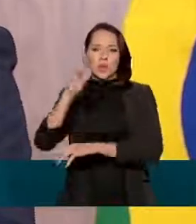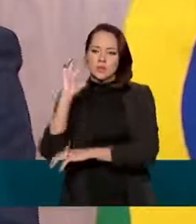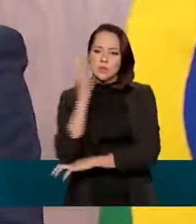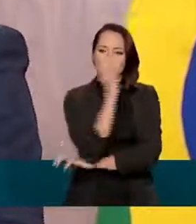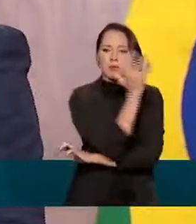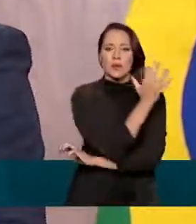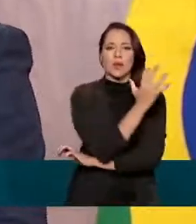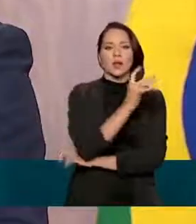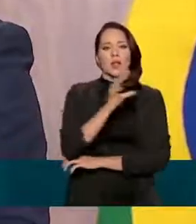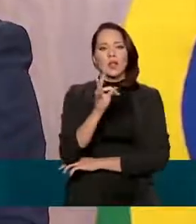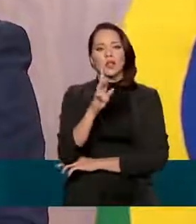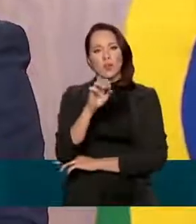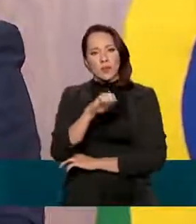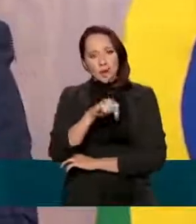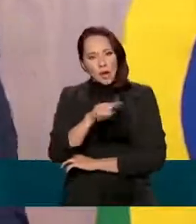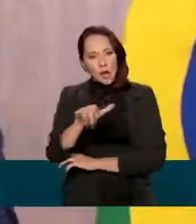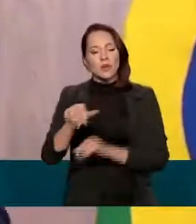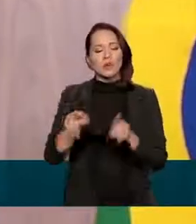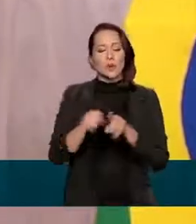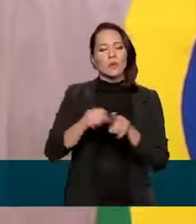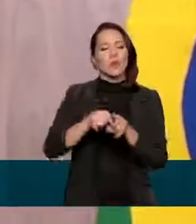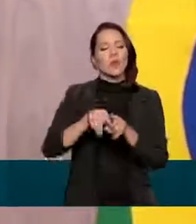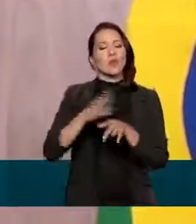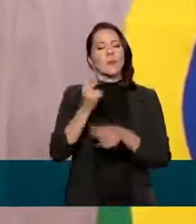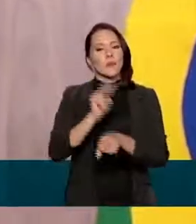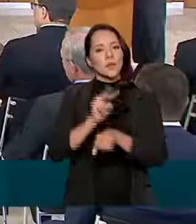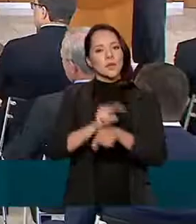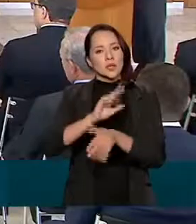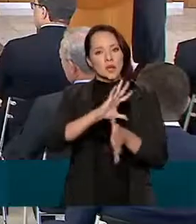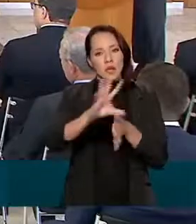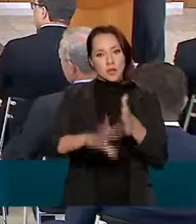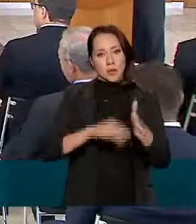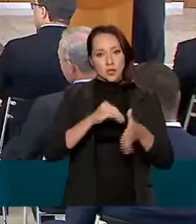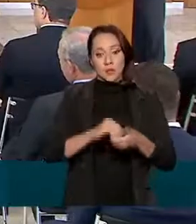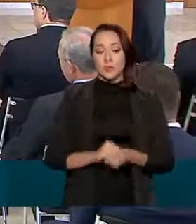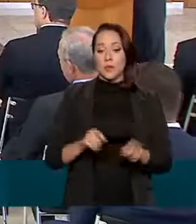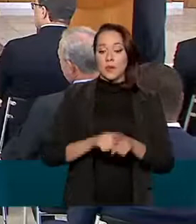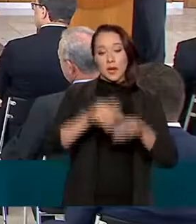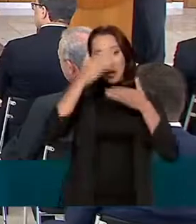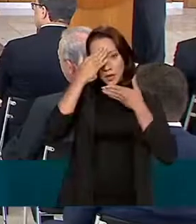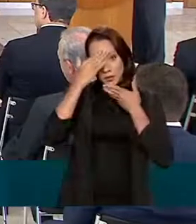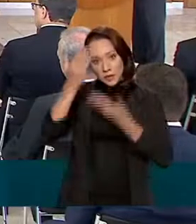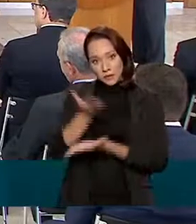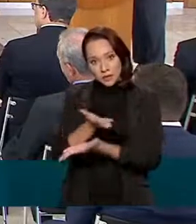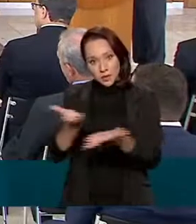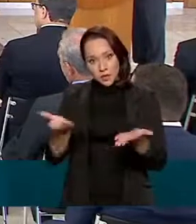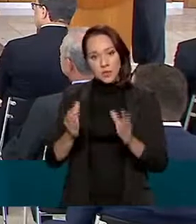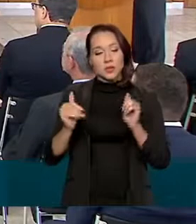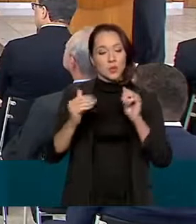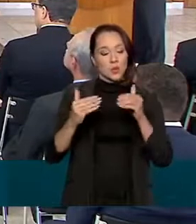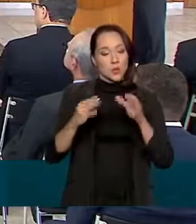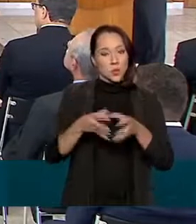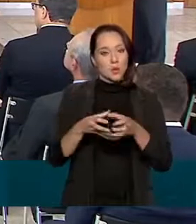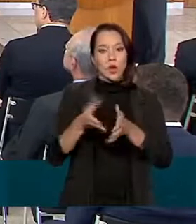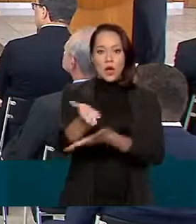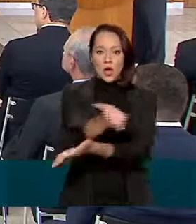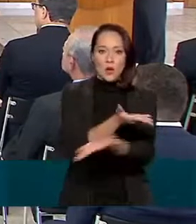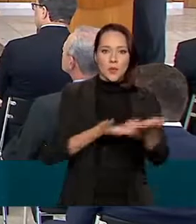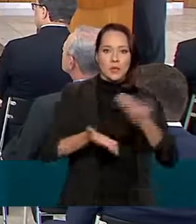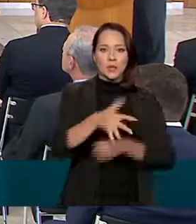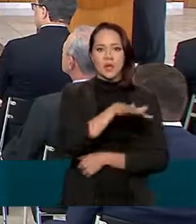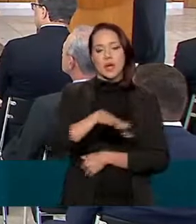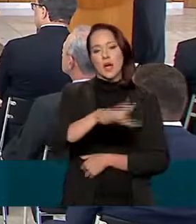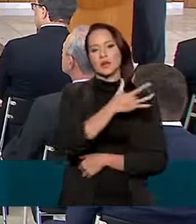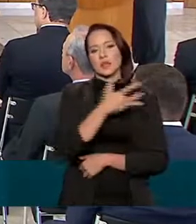tropicales esse ano está mas ele e Carol também paciente hsl aos tem a sua tipo la cooperación en materia de